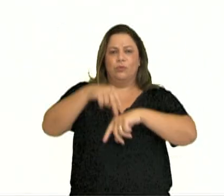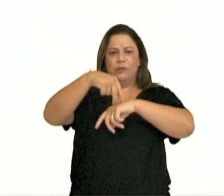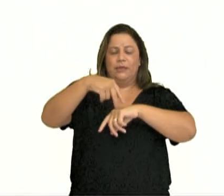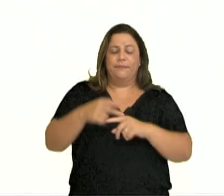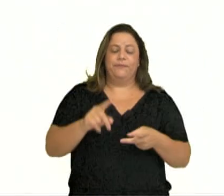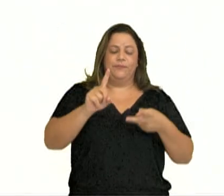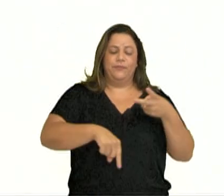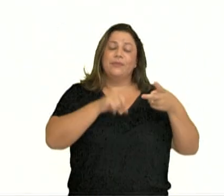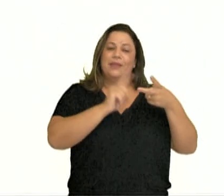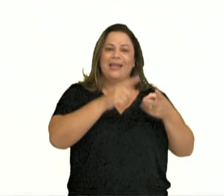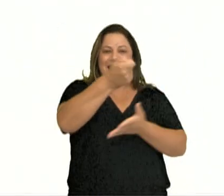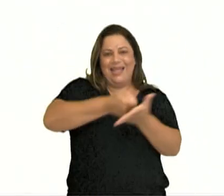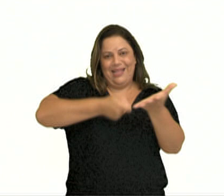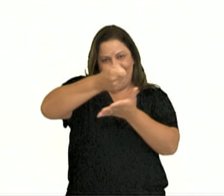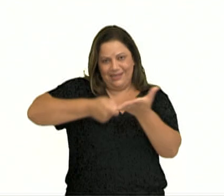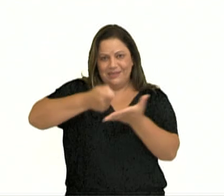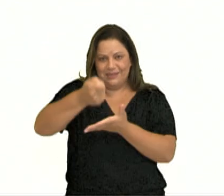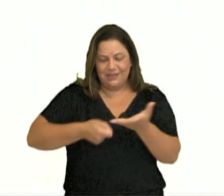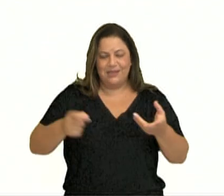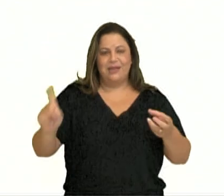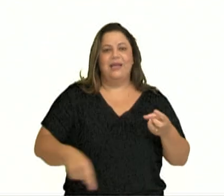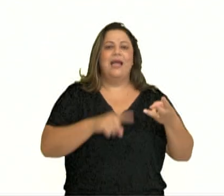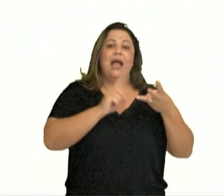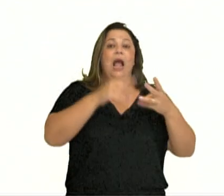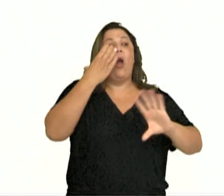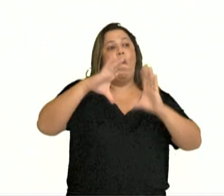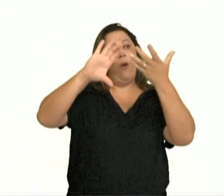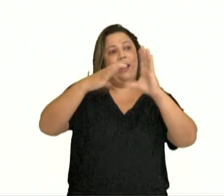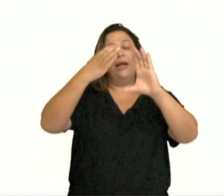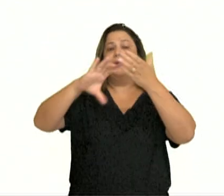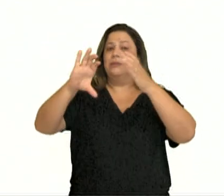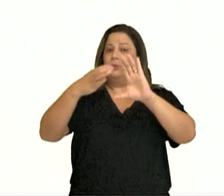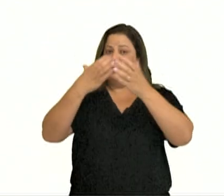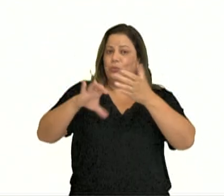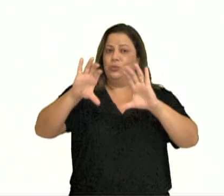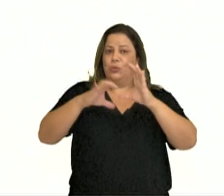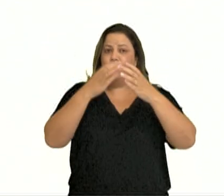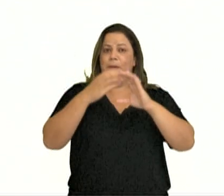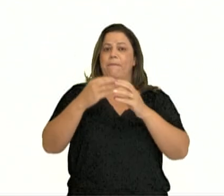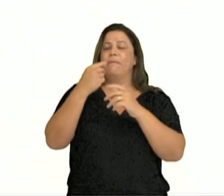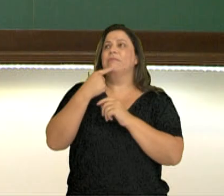quem cria, quem escreve a música, o cantor,